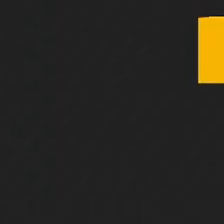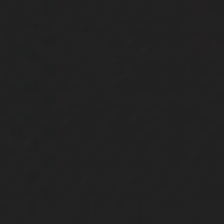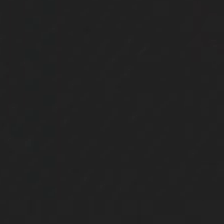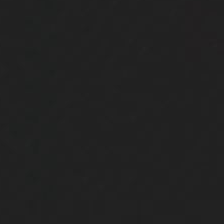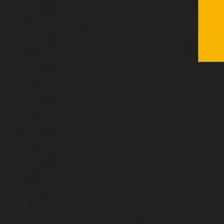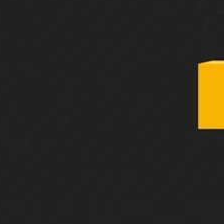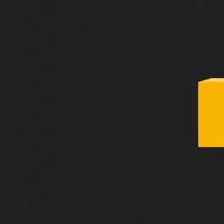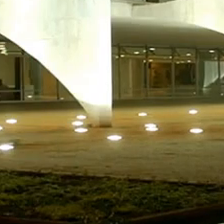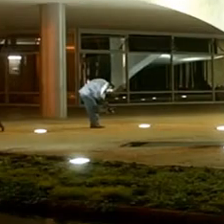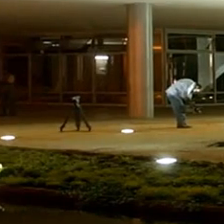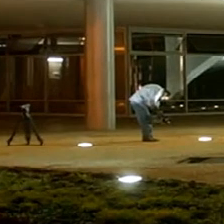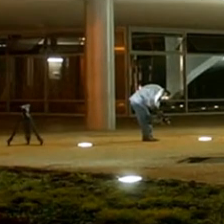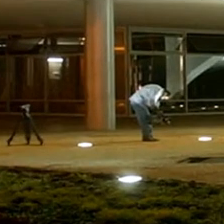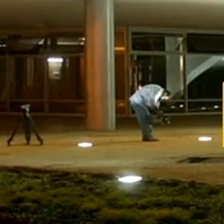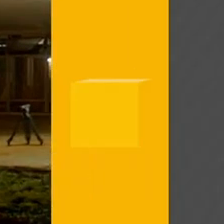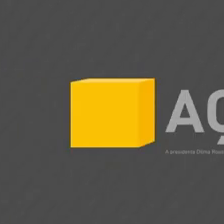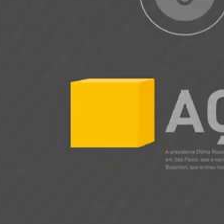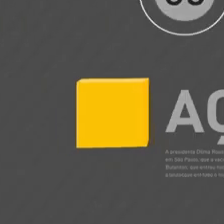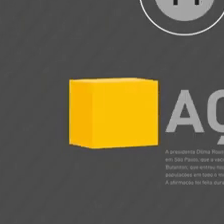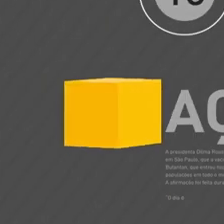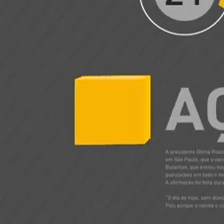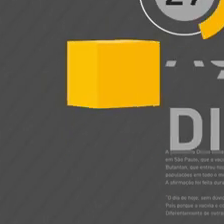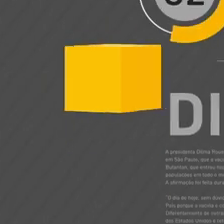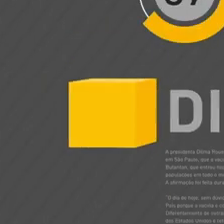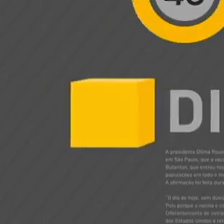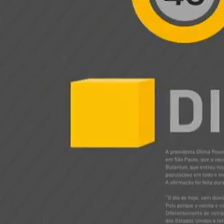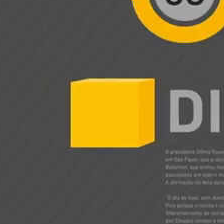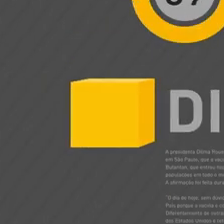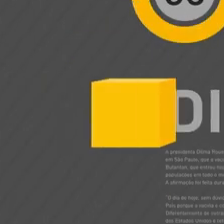Tchau. Tchau. Tchau.